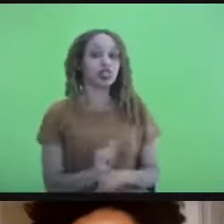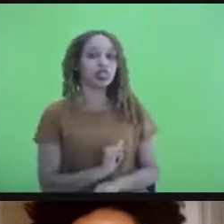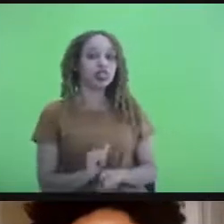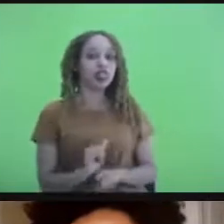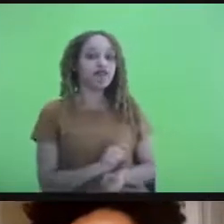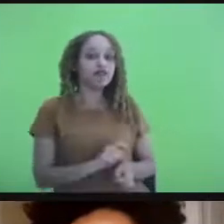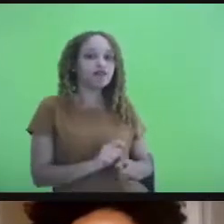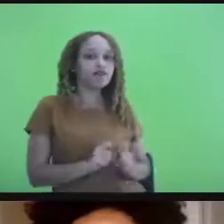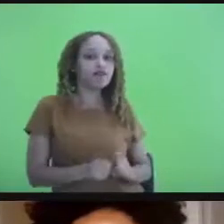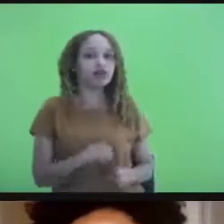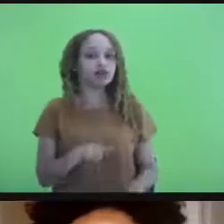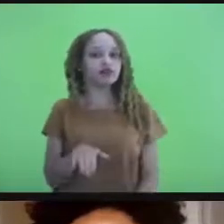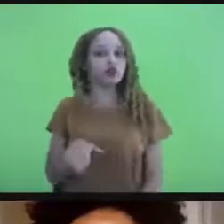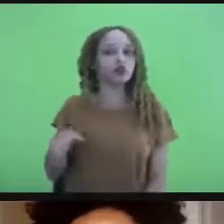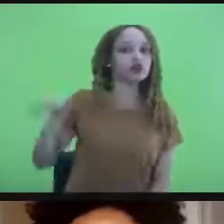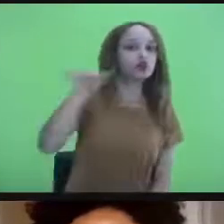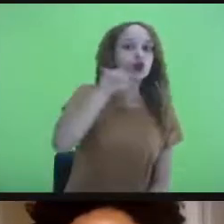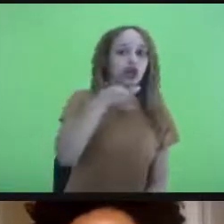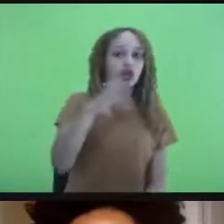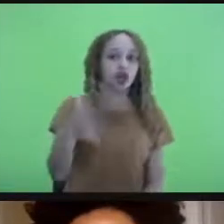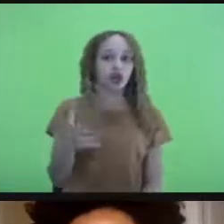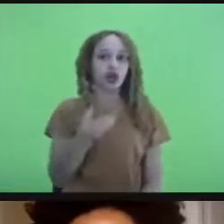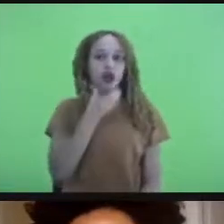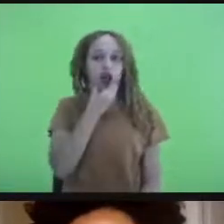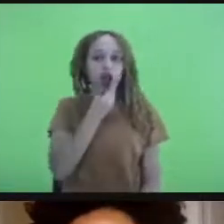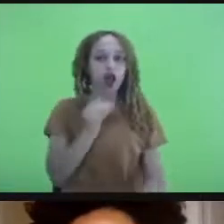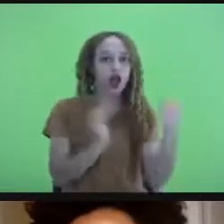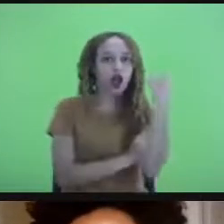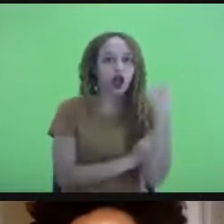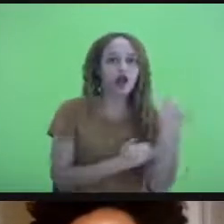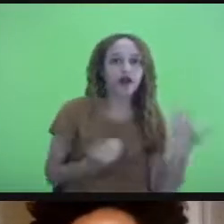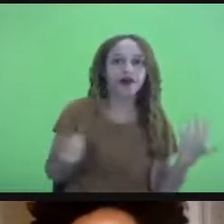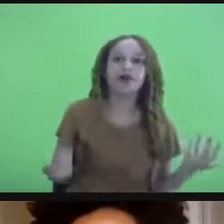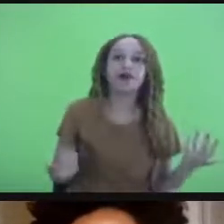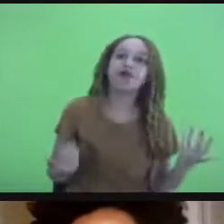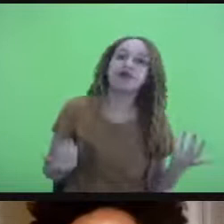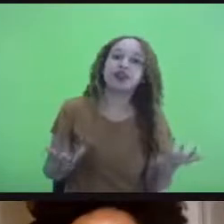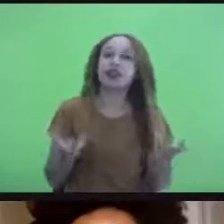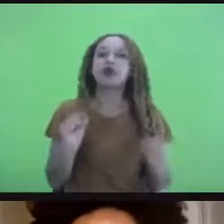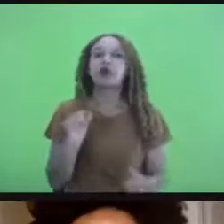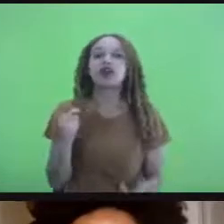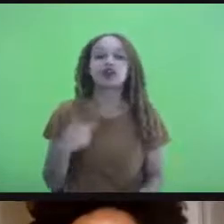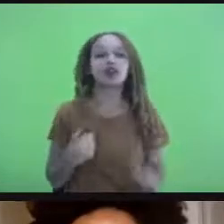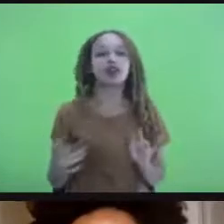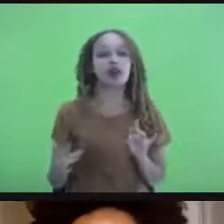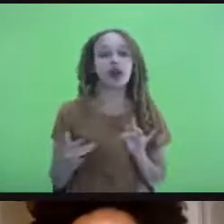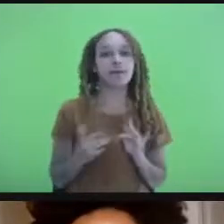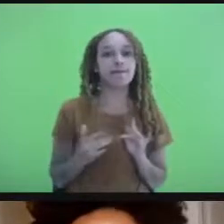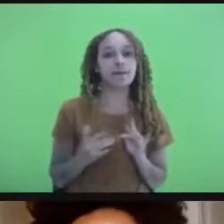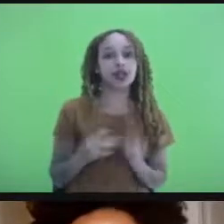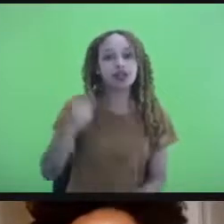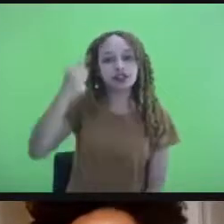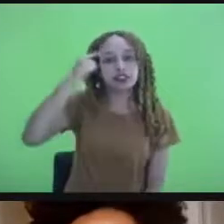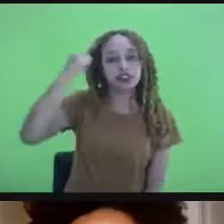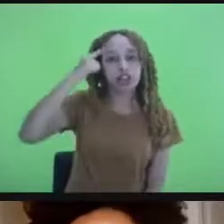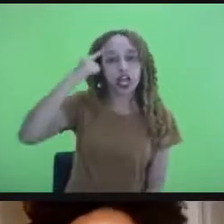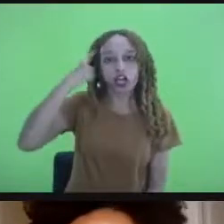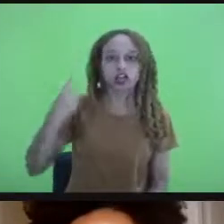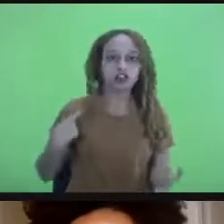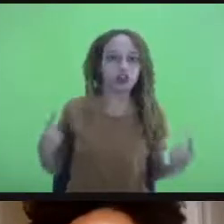supremacia eurocêntrica masculina, nos manter conectados com uma ideia de